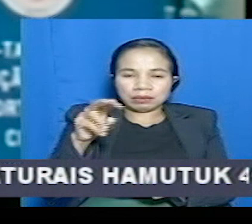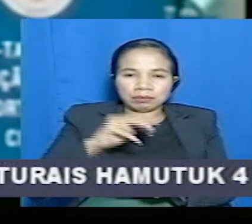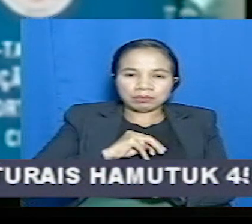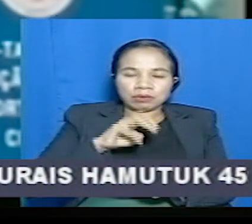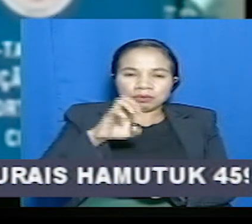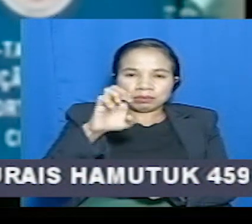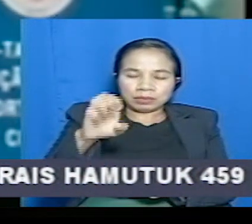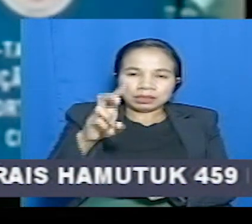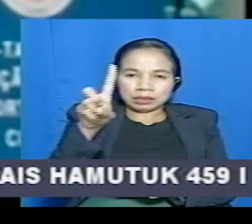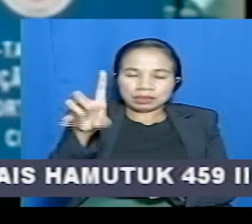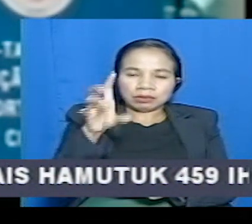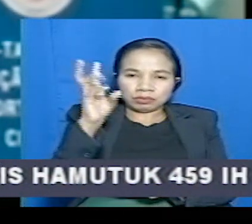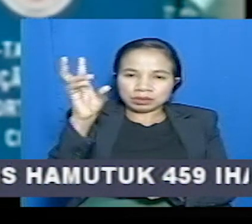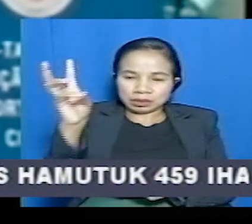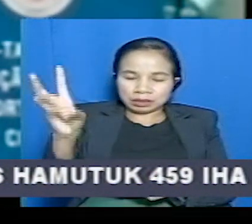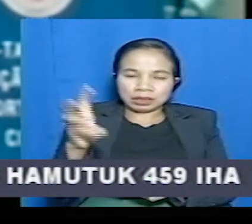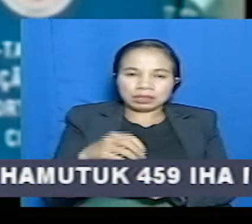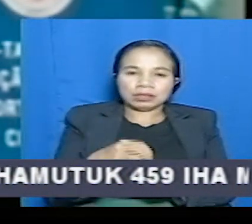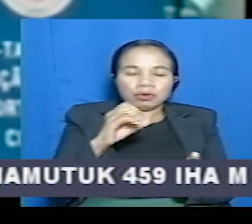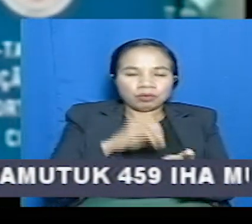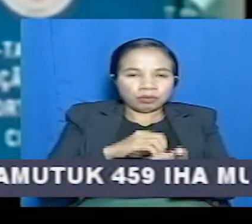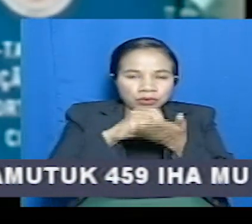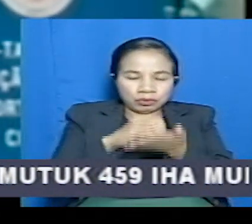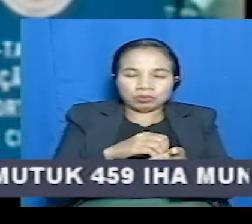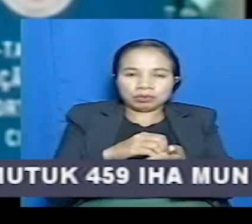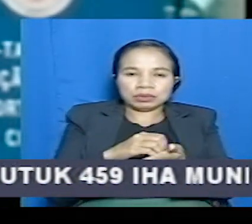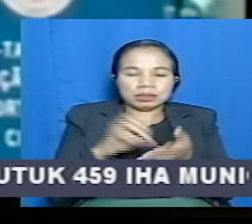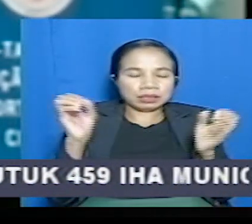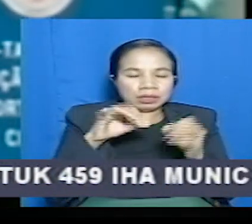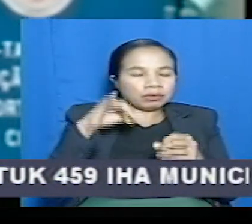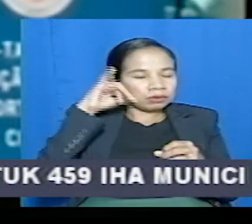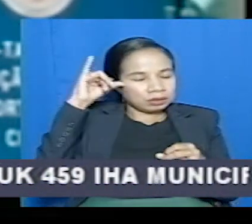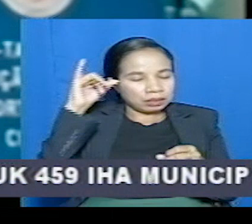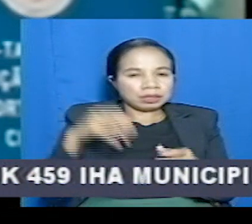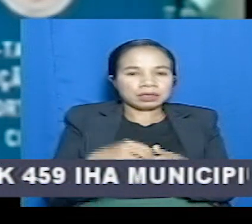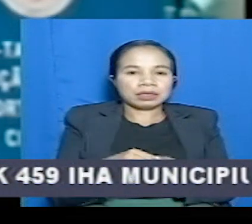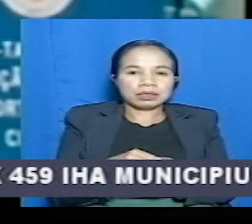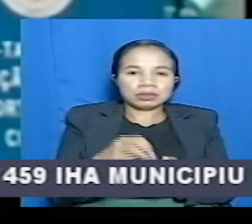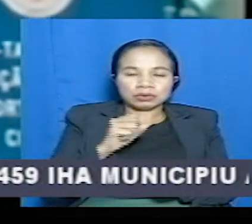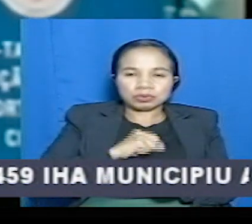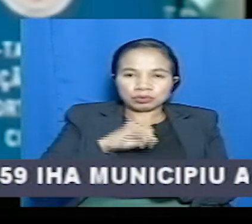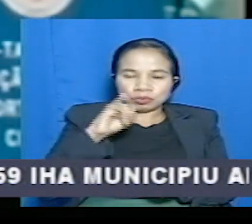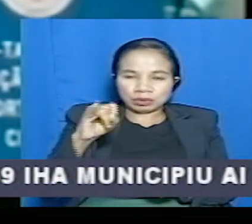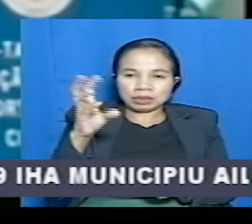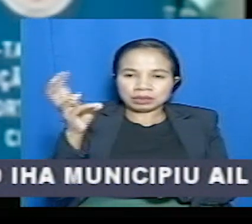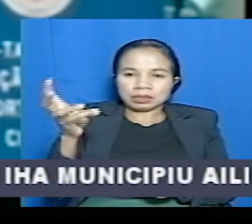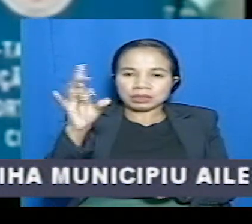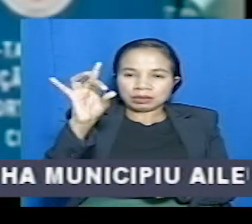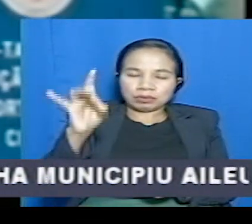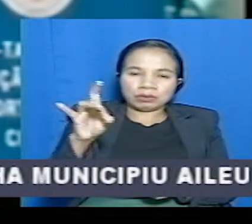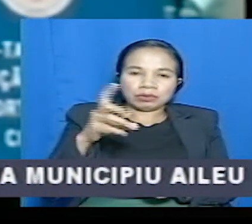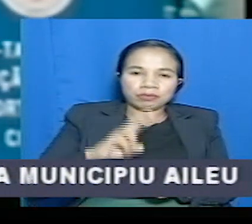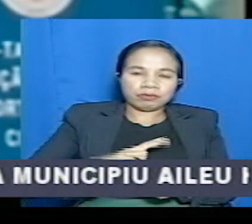Maubisi 106, e a Raioa, Cirela Relata, Horseik Ninian, e a Suai, e a 68,